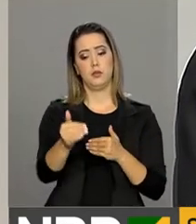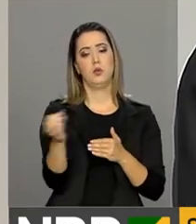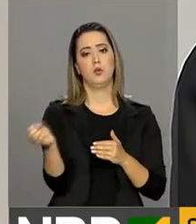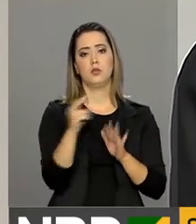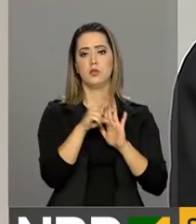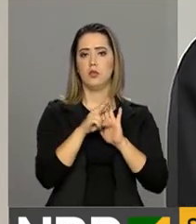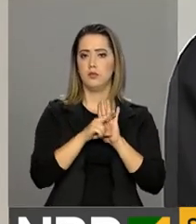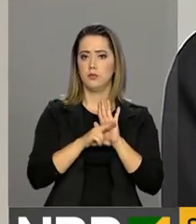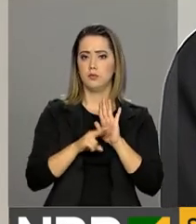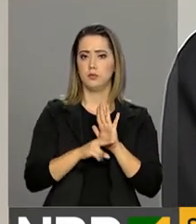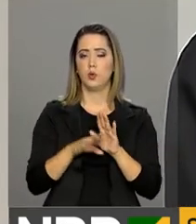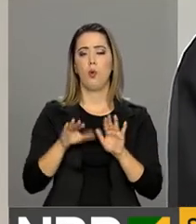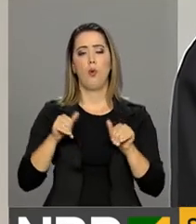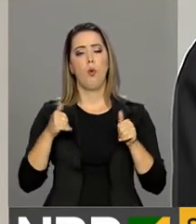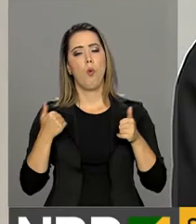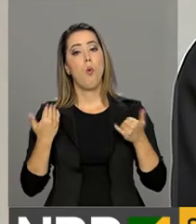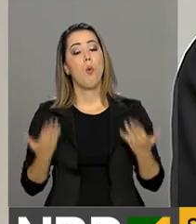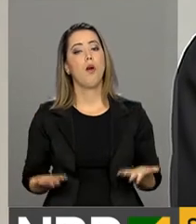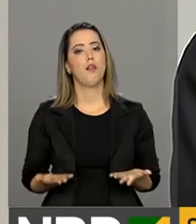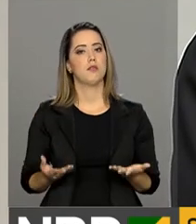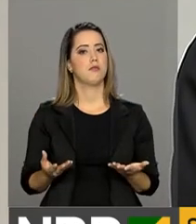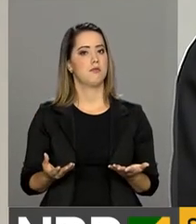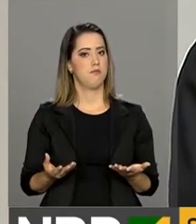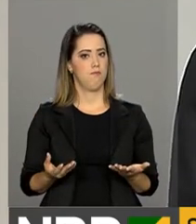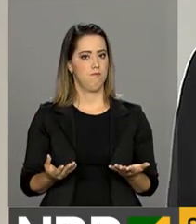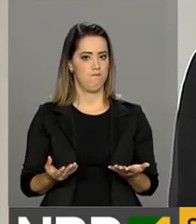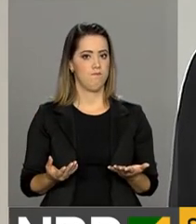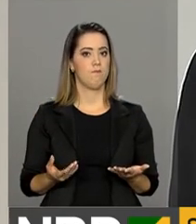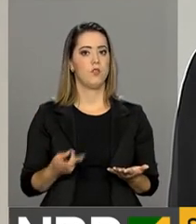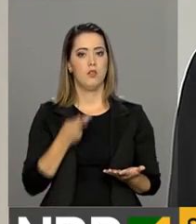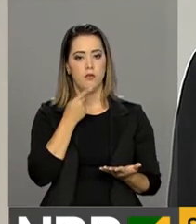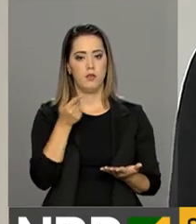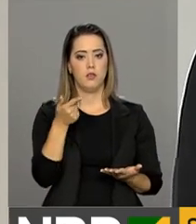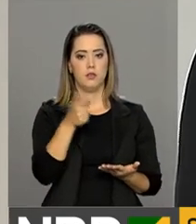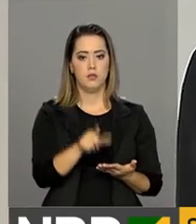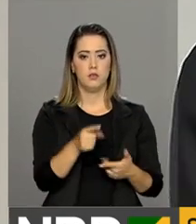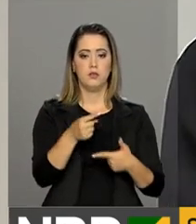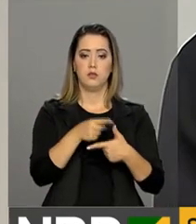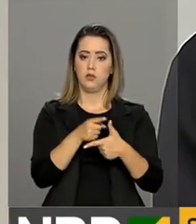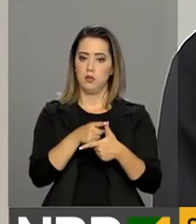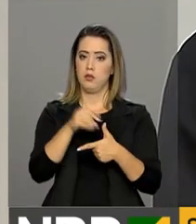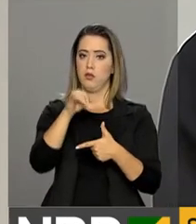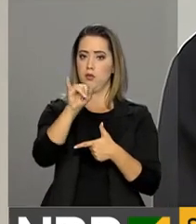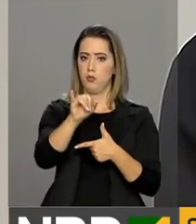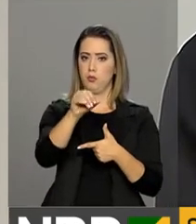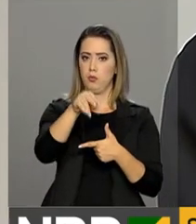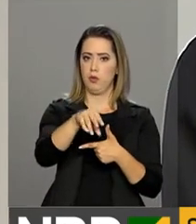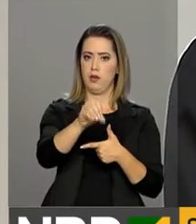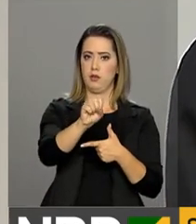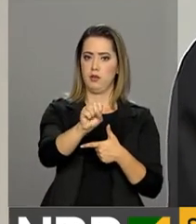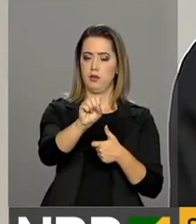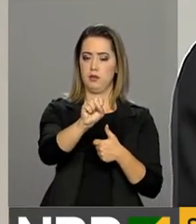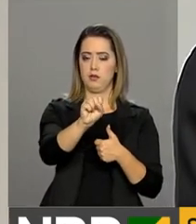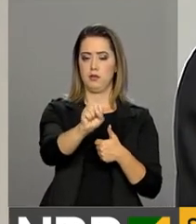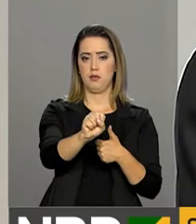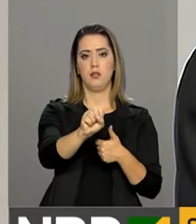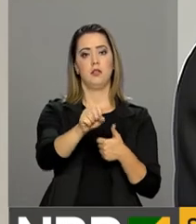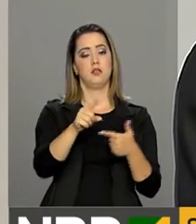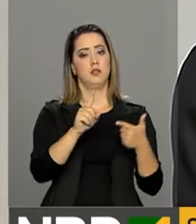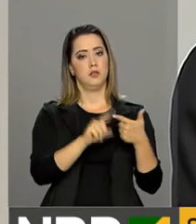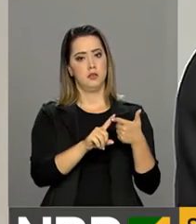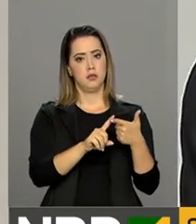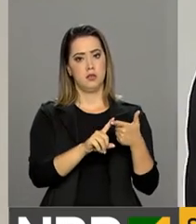então quais seriam elas volto a dizer a previdência não é a reforma